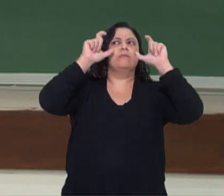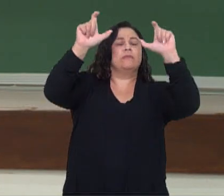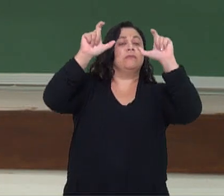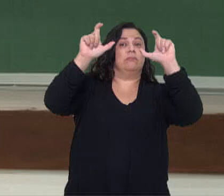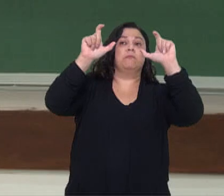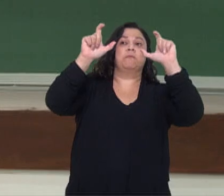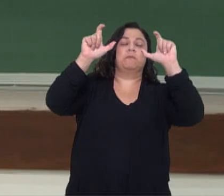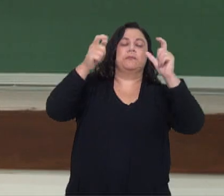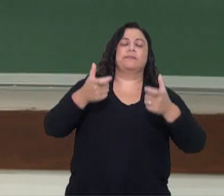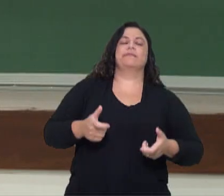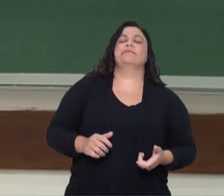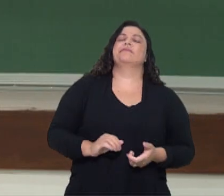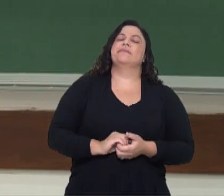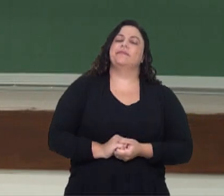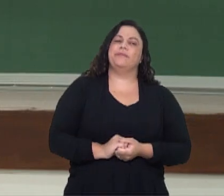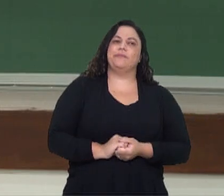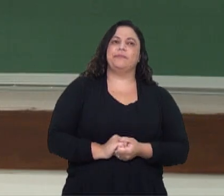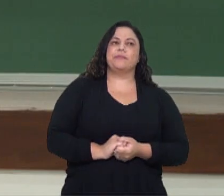interesse.